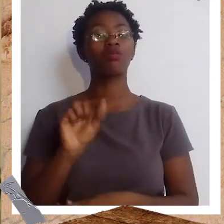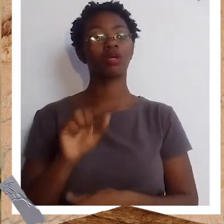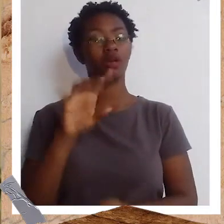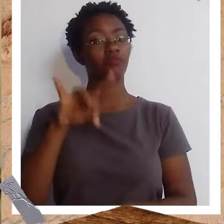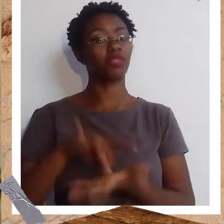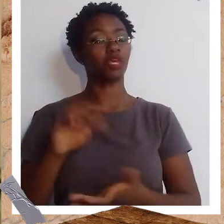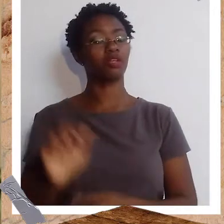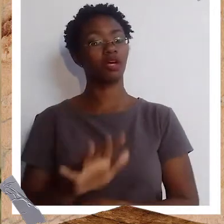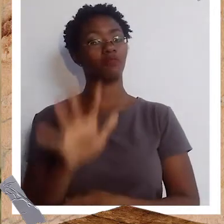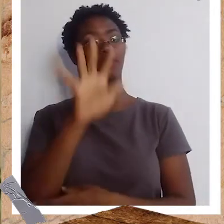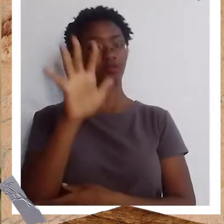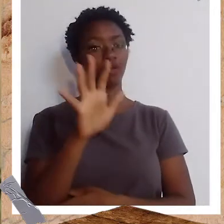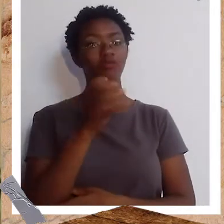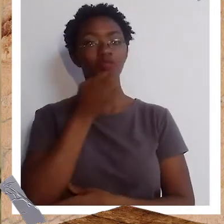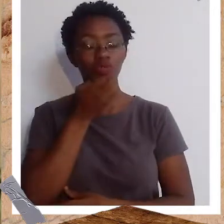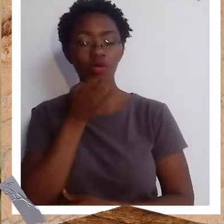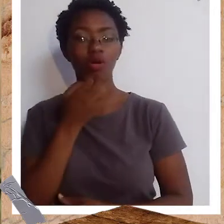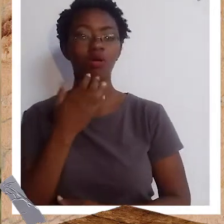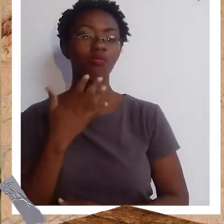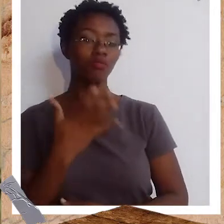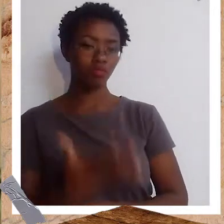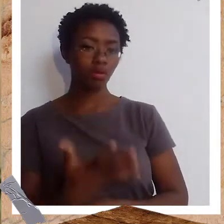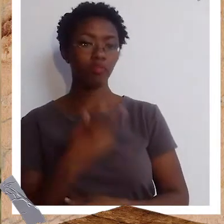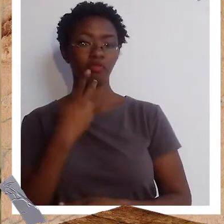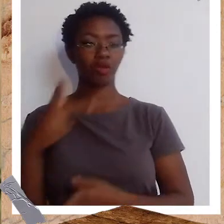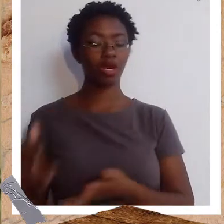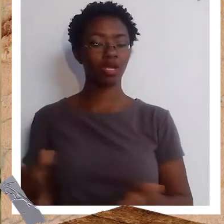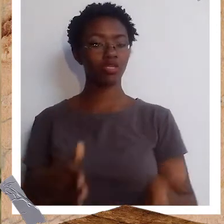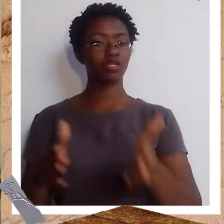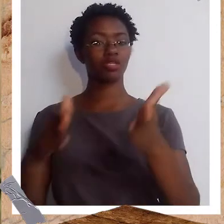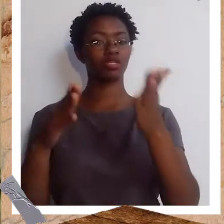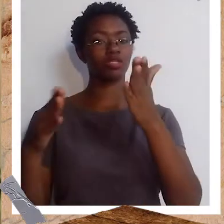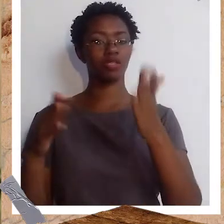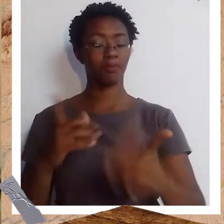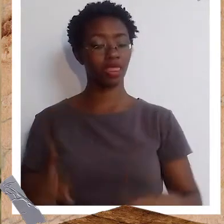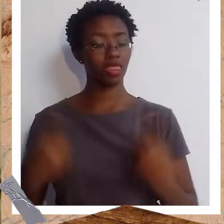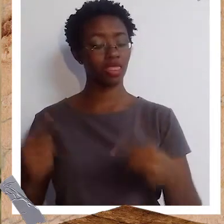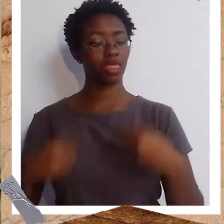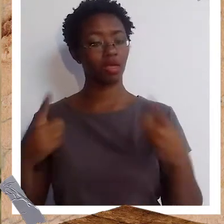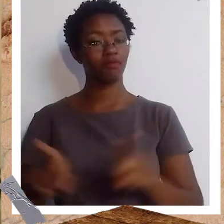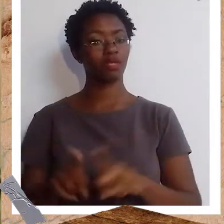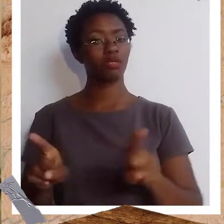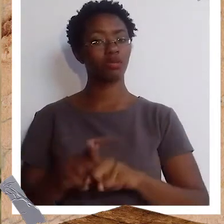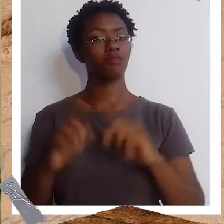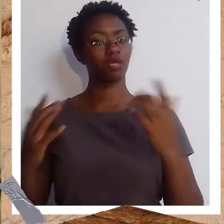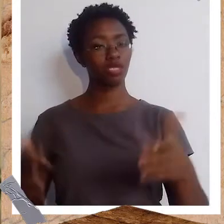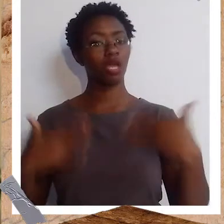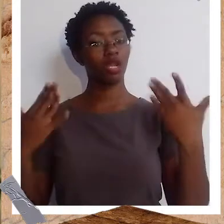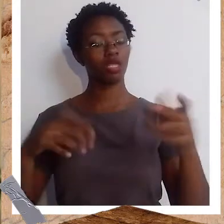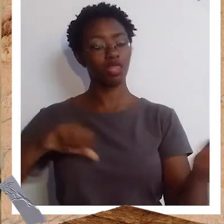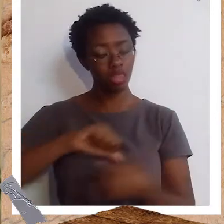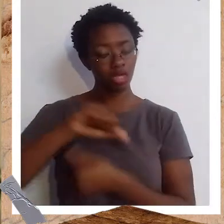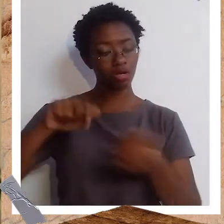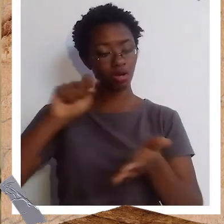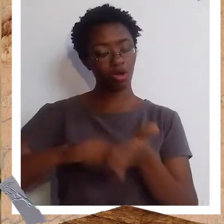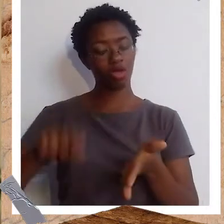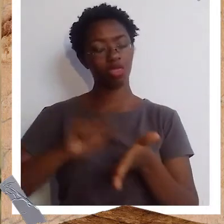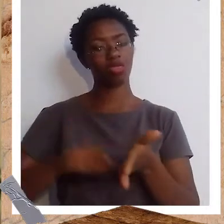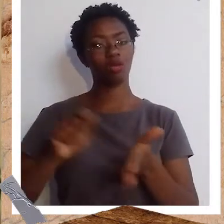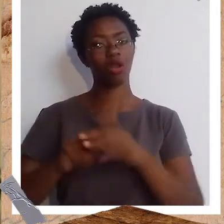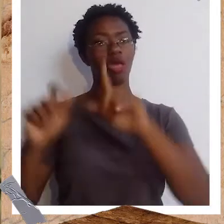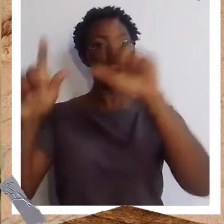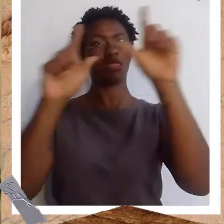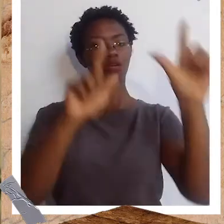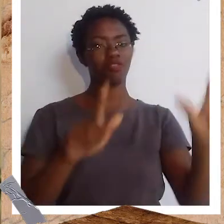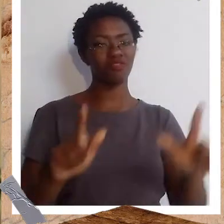um bom sintoma para a gente falar desses caminhos do desafio e da alegria de transformar uma escritora numa exposição,